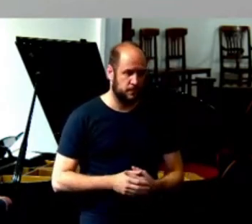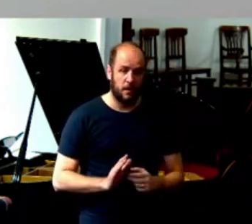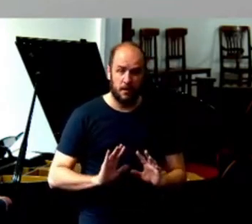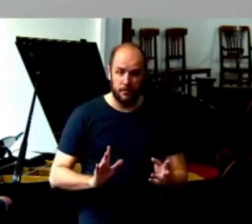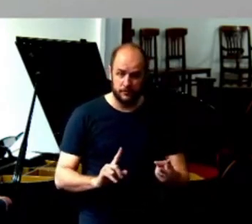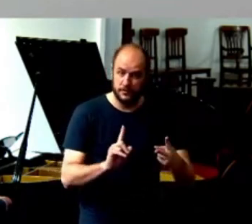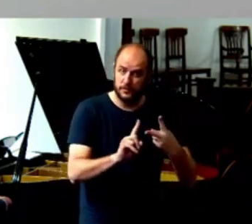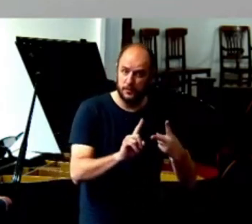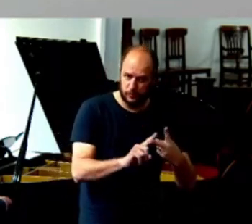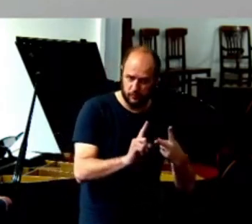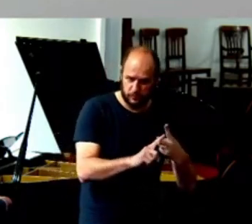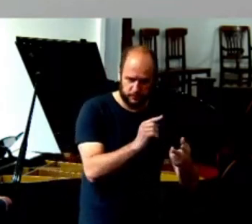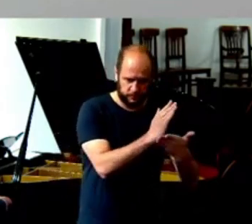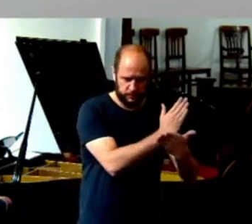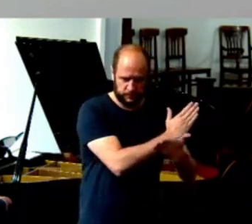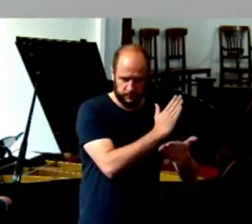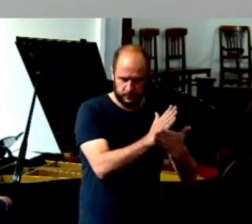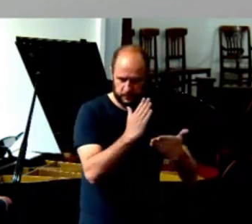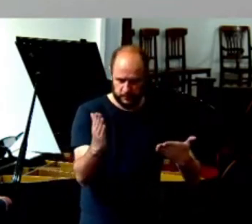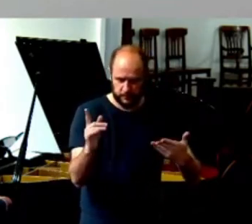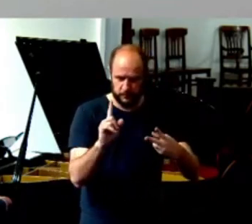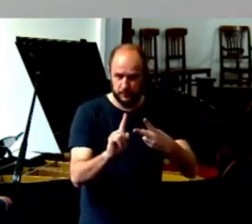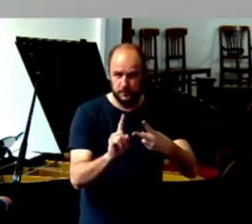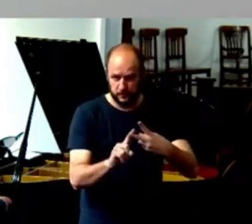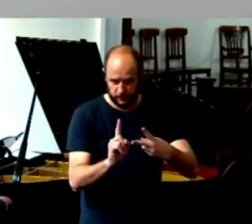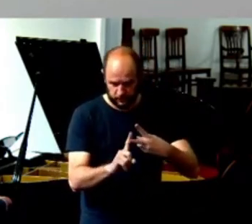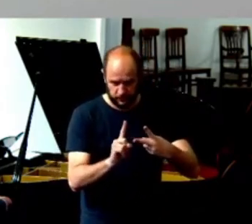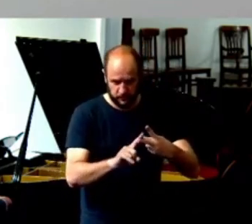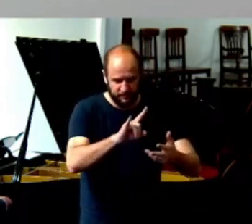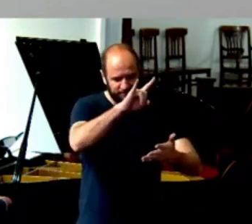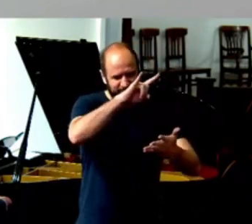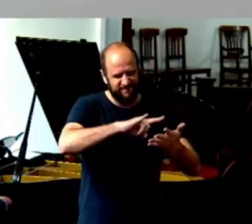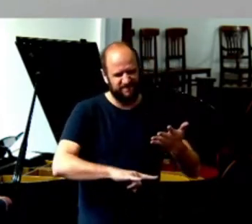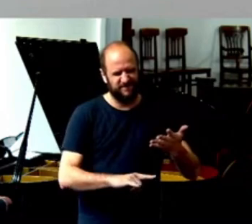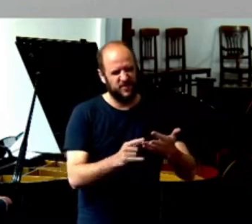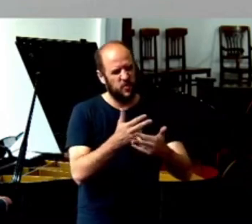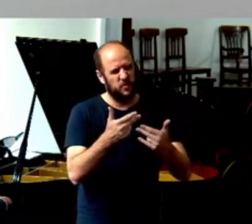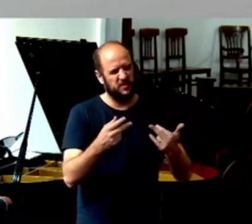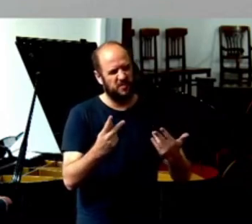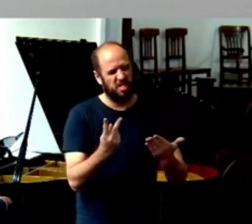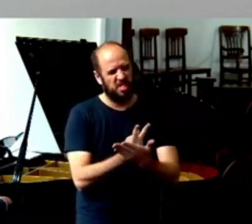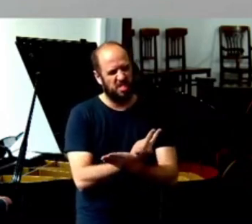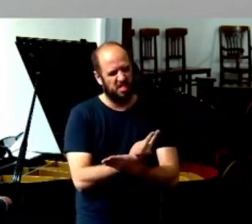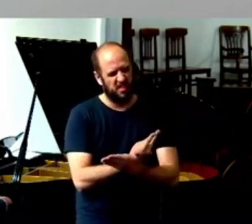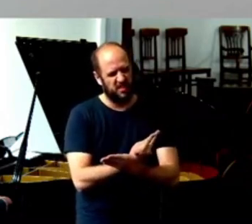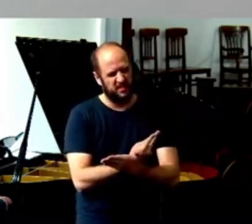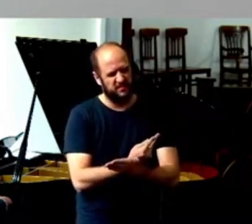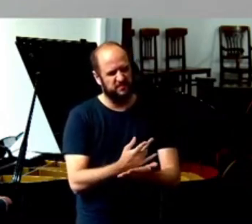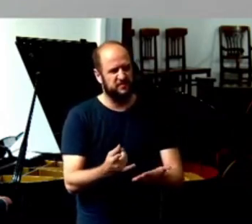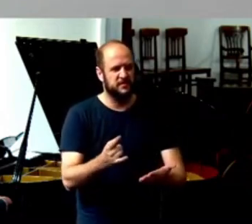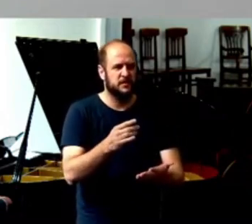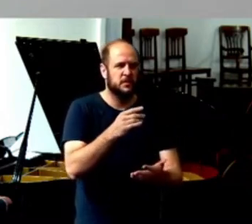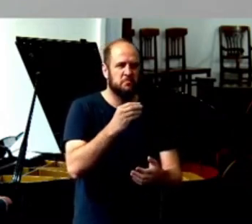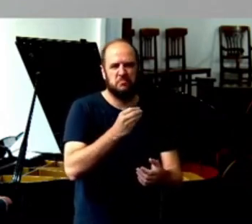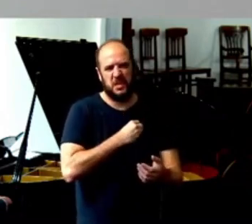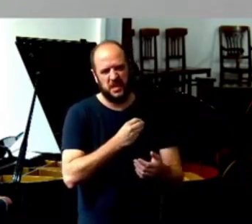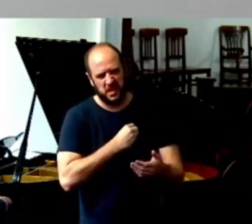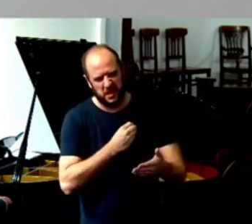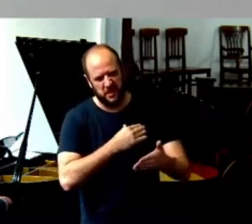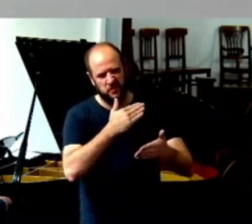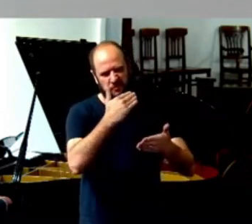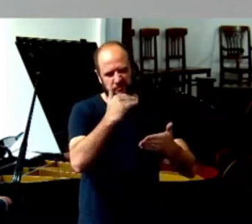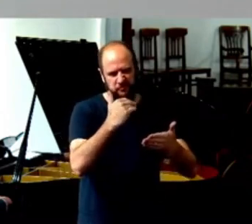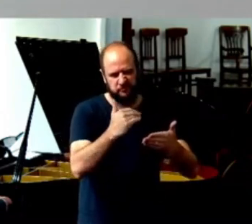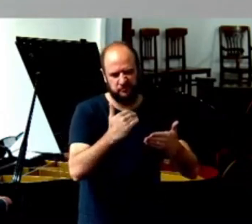Uma segunda lista seria uma lista daquelas coisas erradas, daqueles